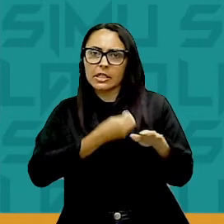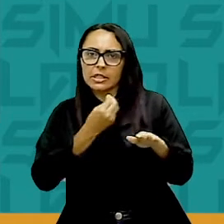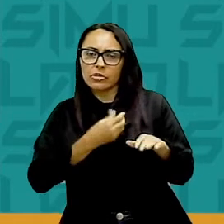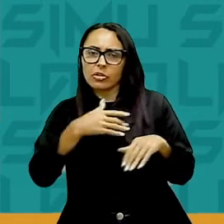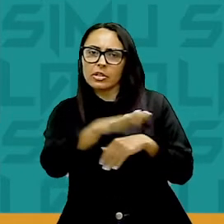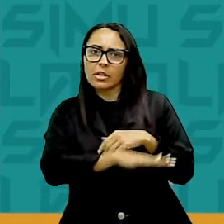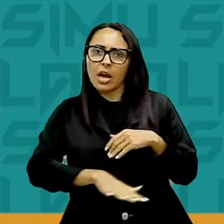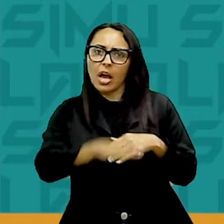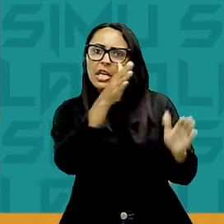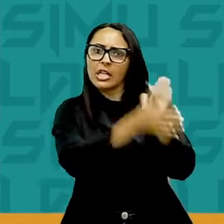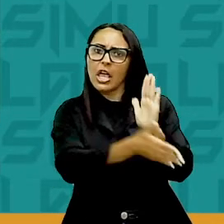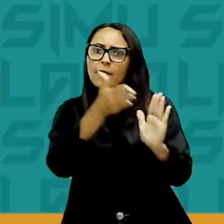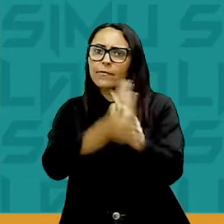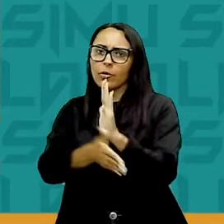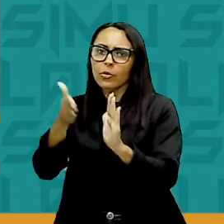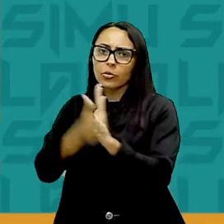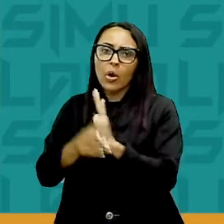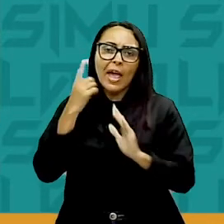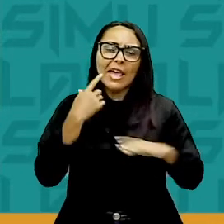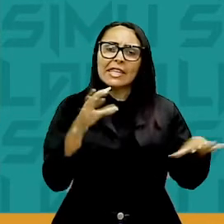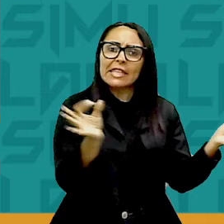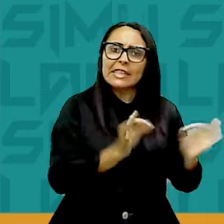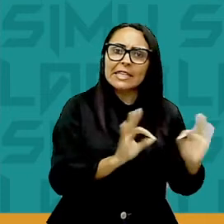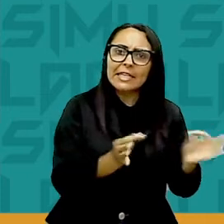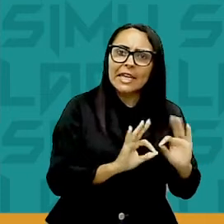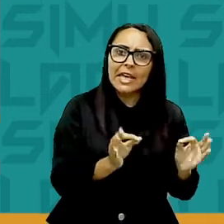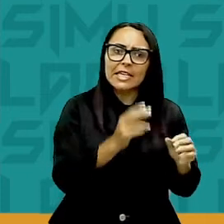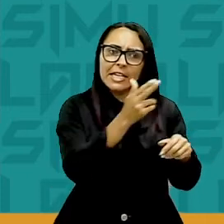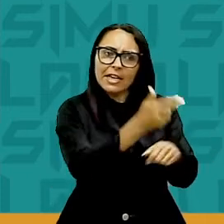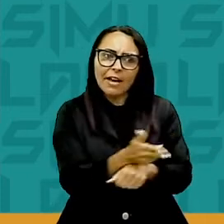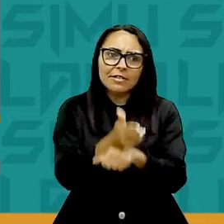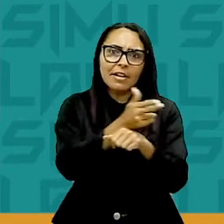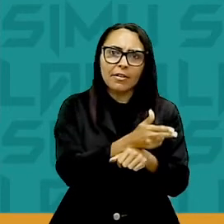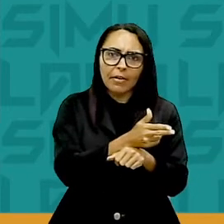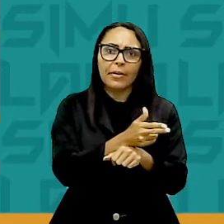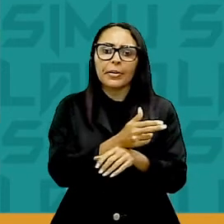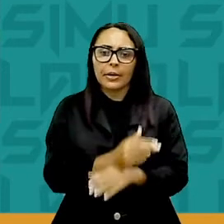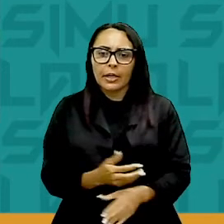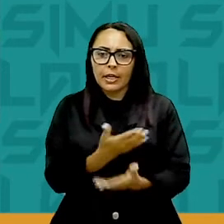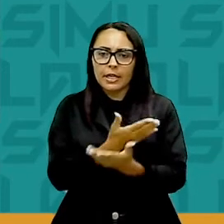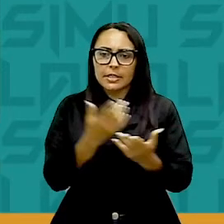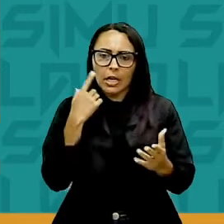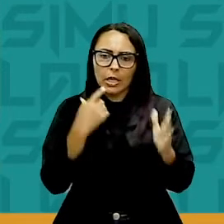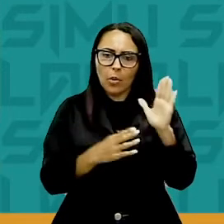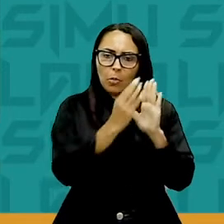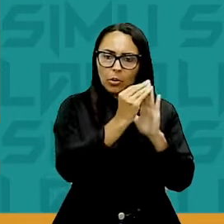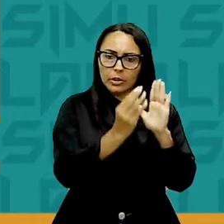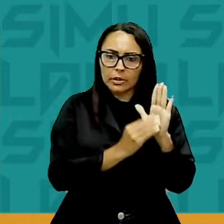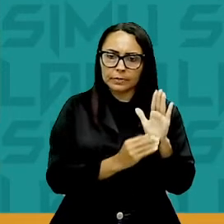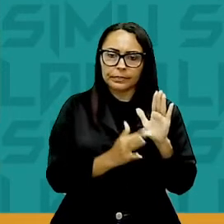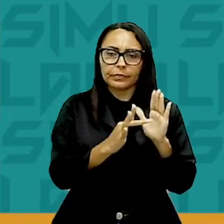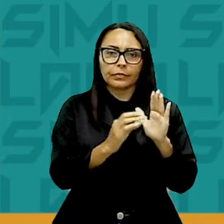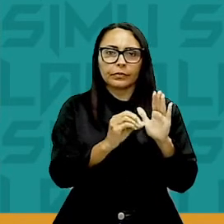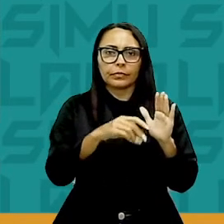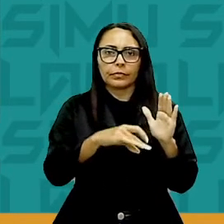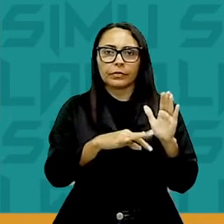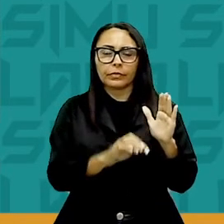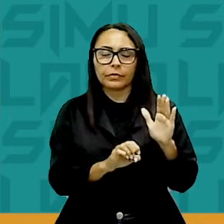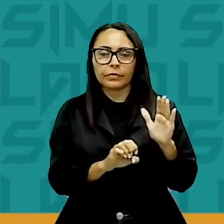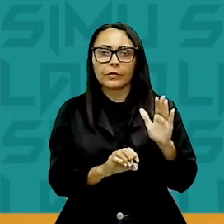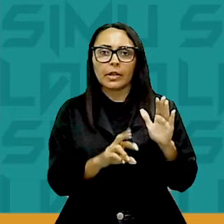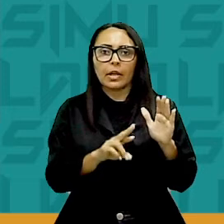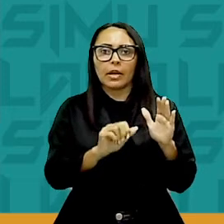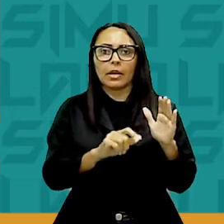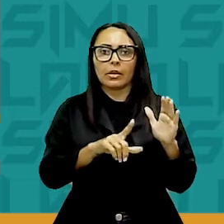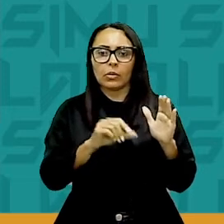de refúgio em que ninguém caçava. Ora, esse acabou sendo o modelo batizado de Fonte Ralo,